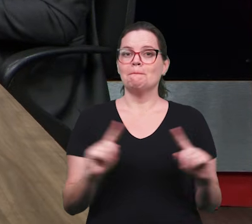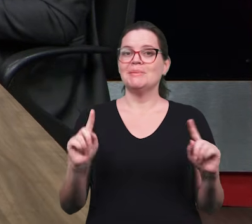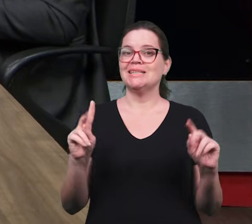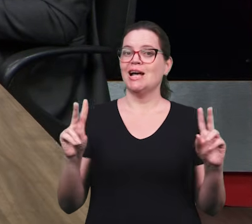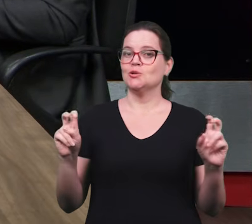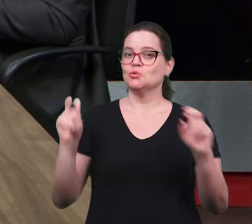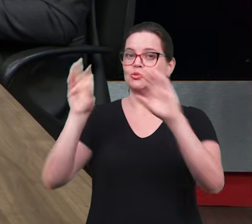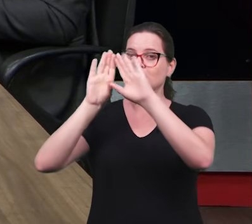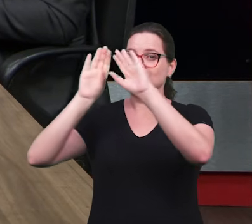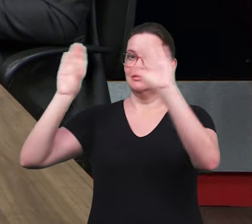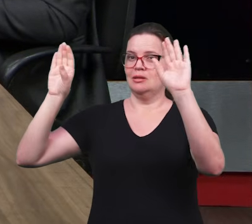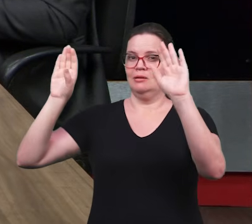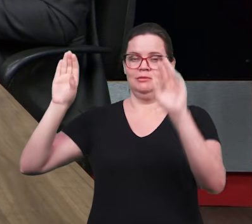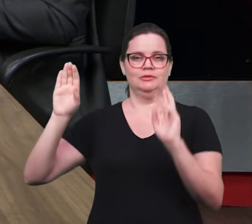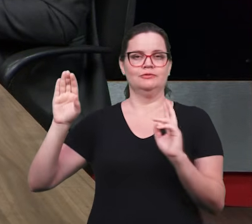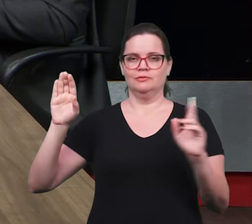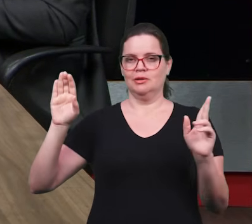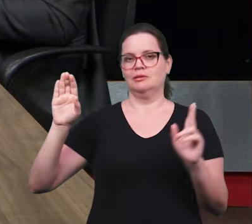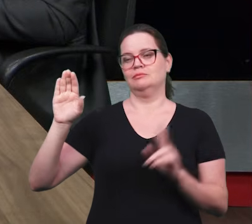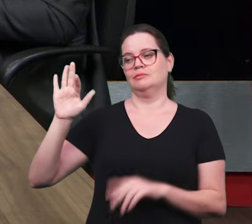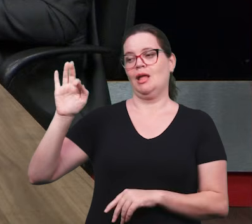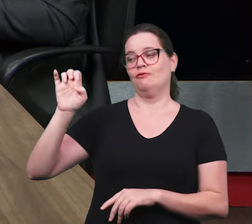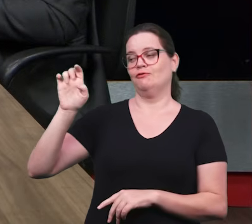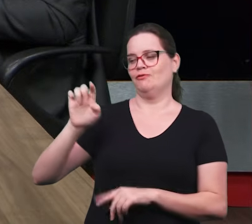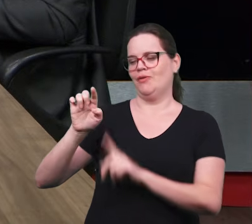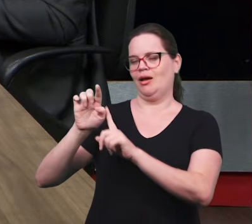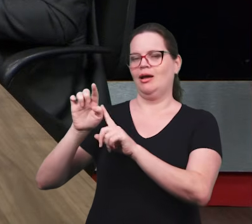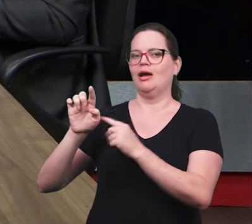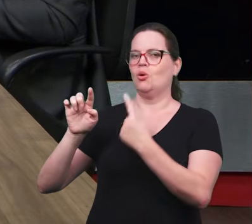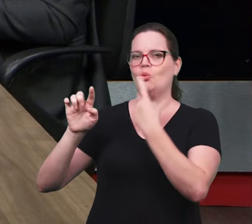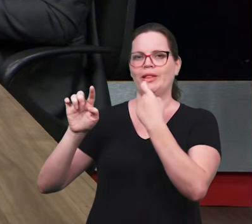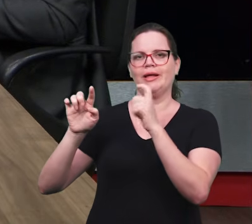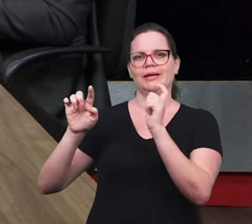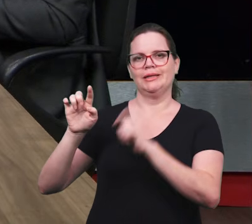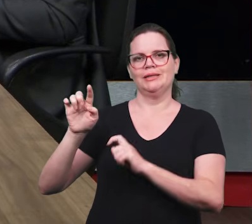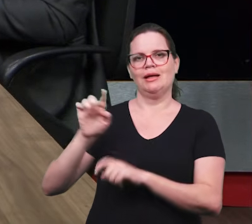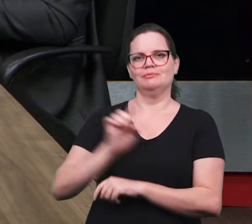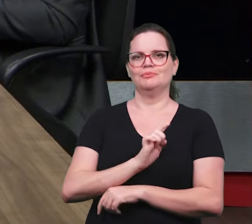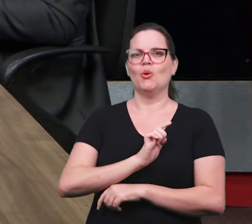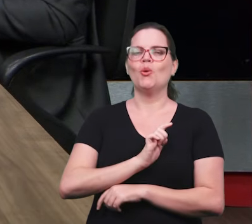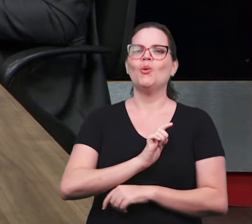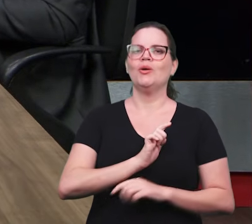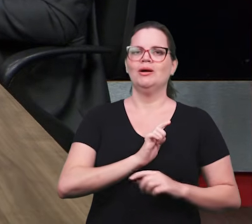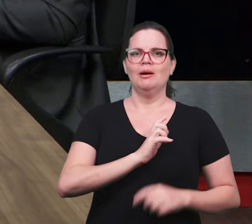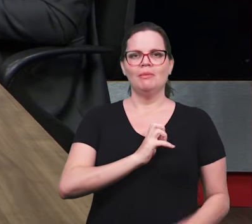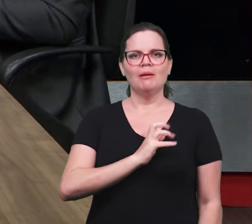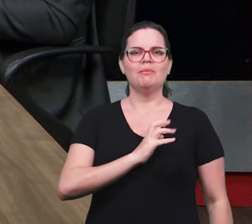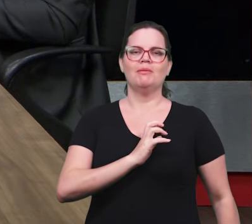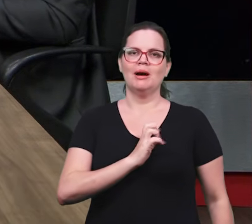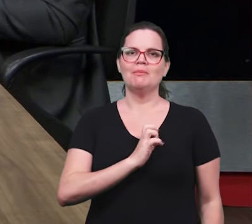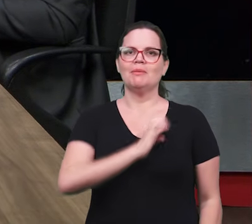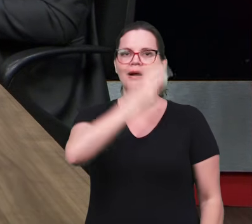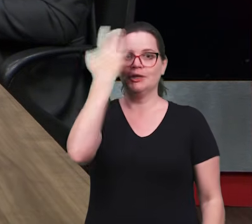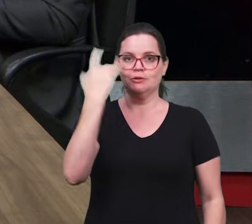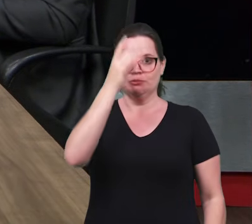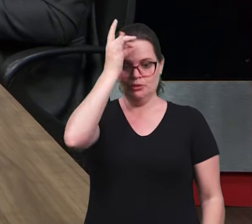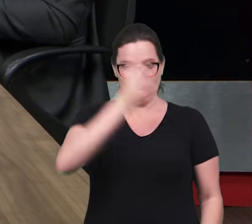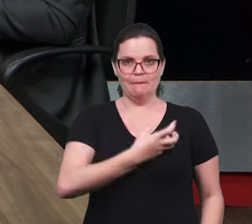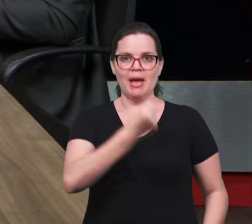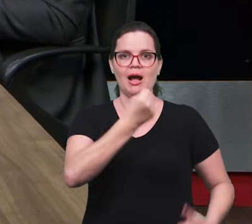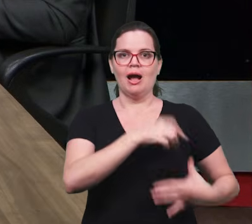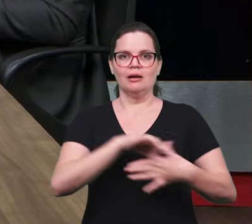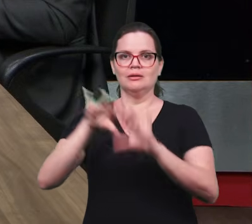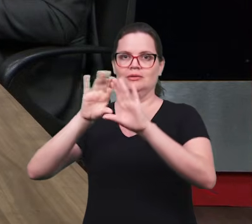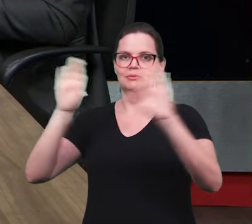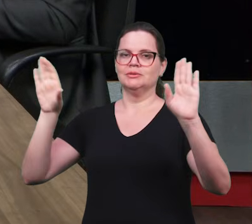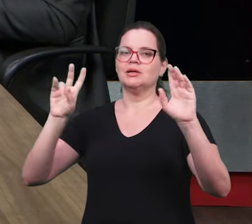nós falamos da eternidade, a fé que leva o homem para a eternidade é essa fé verdadeira, essa fé que veio da eternidade, que tem condição de